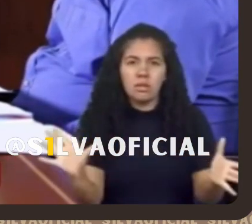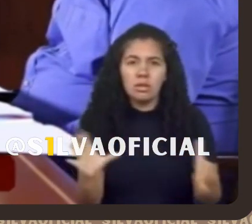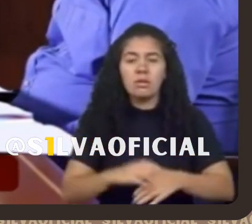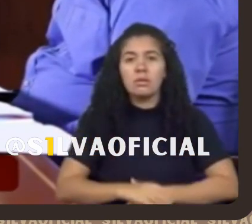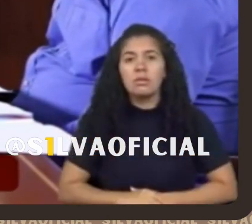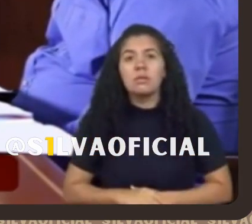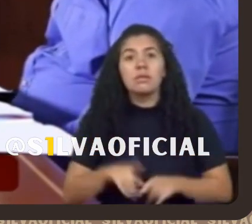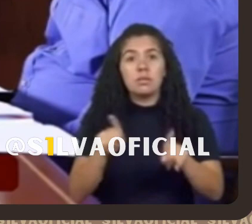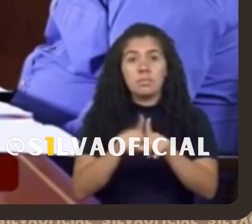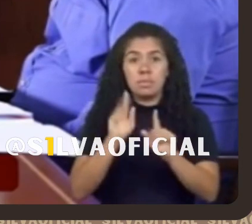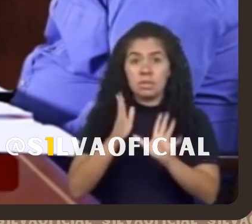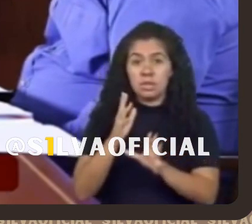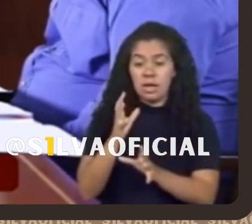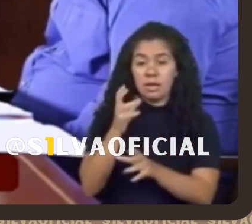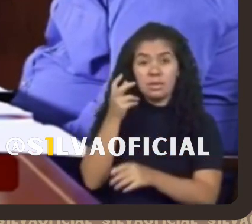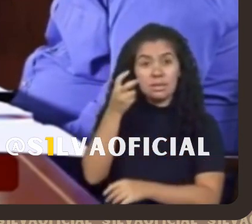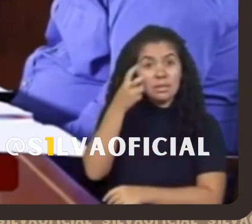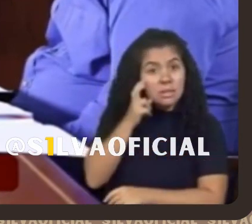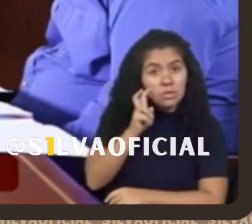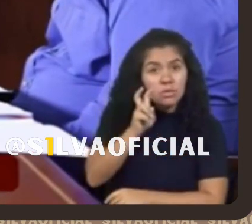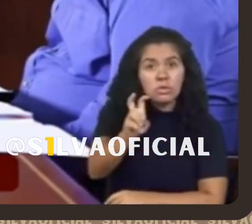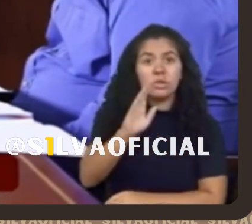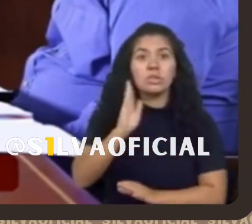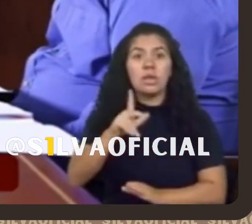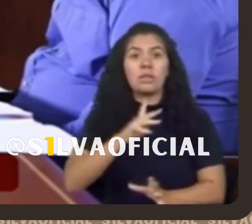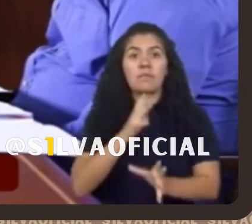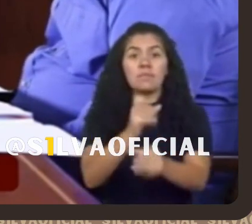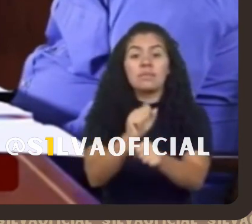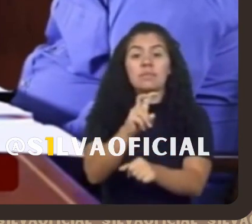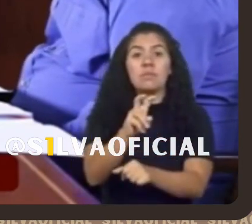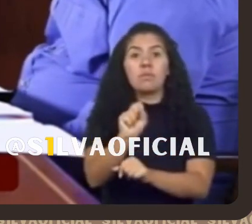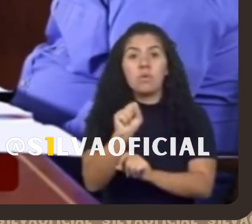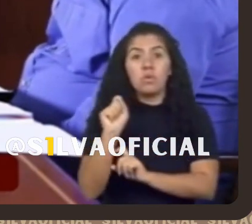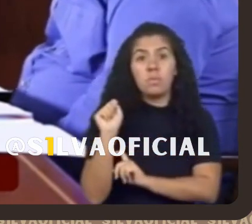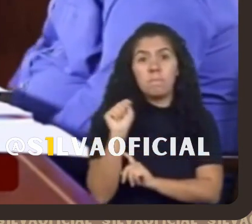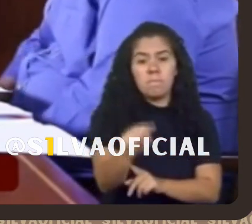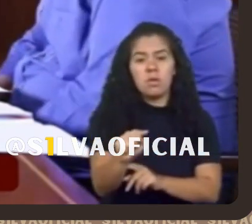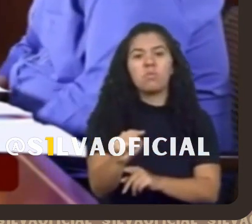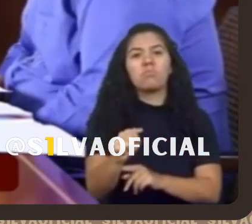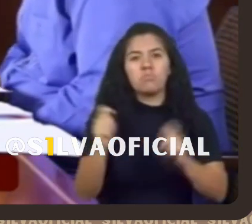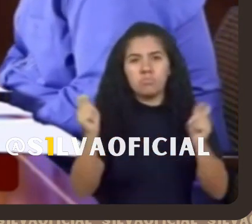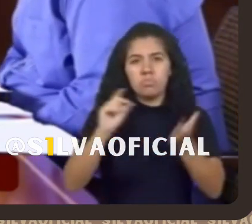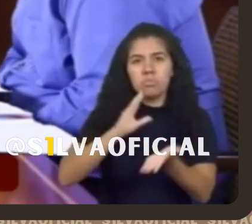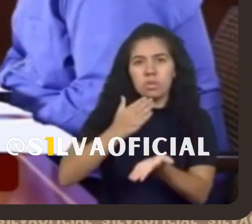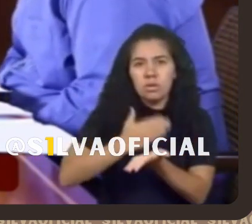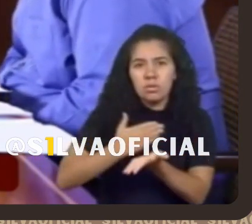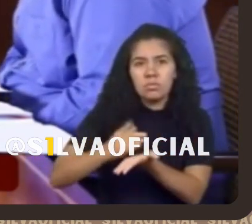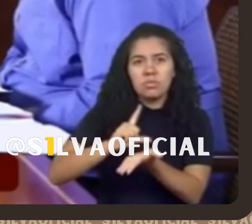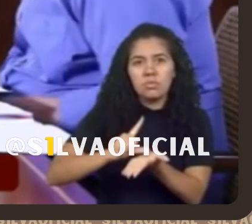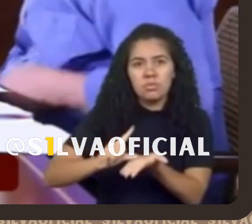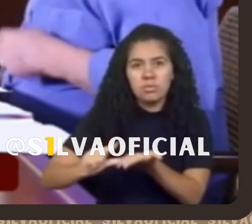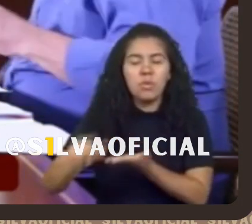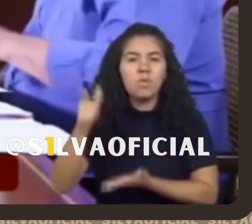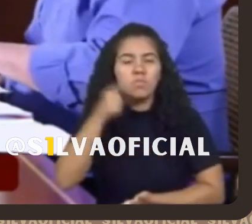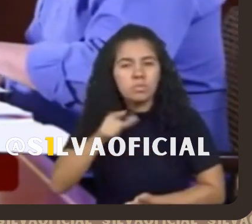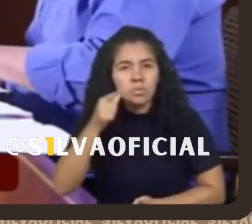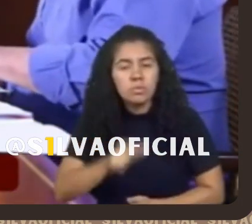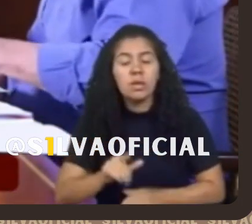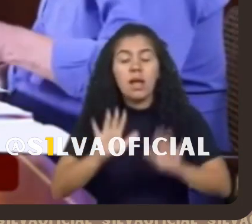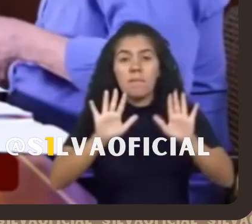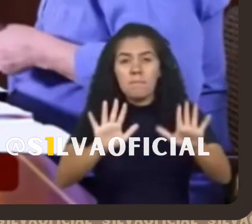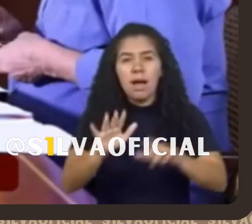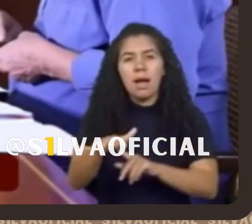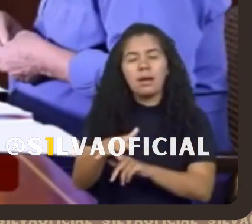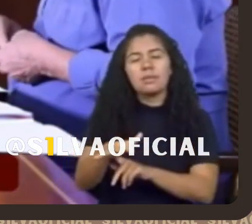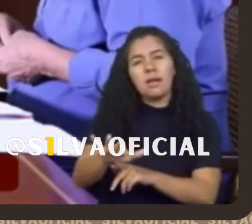foram 58.000 negociações realizadas temos ainda muito chão aí são 1.000 mas a média de desconto da Caixa